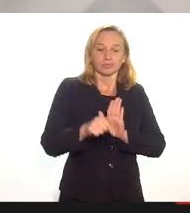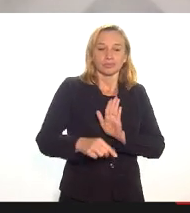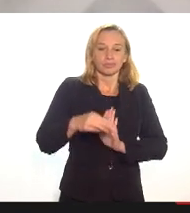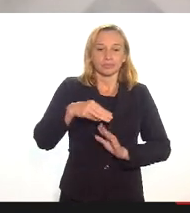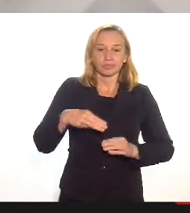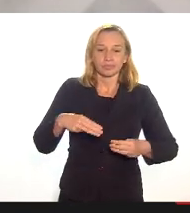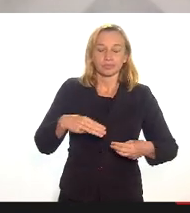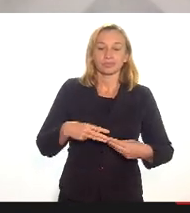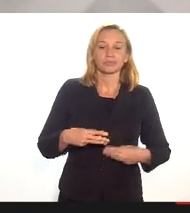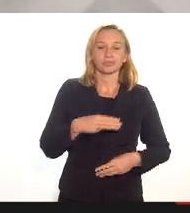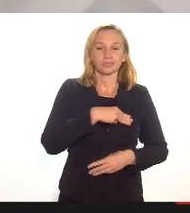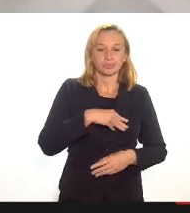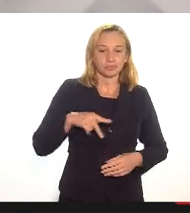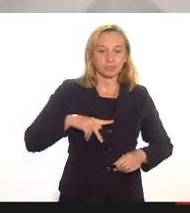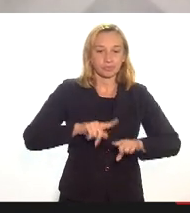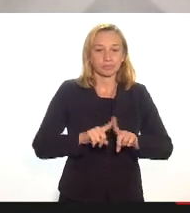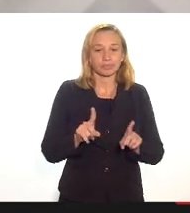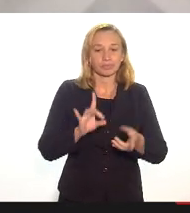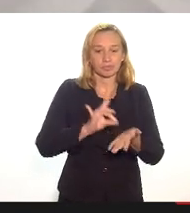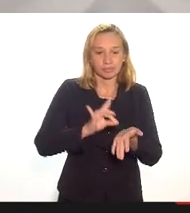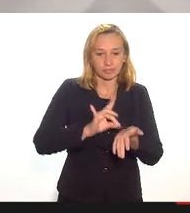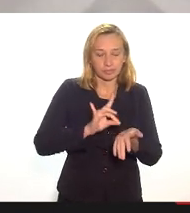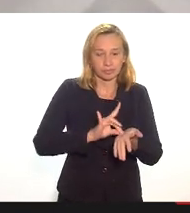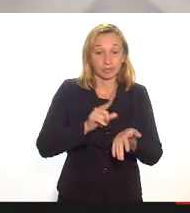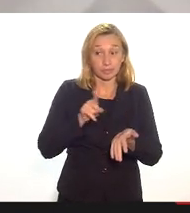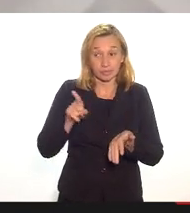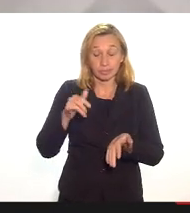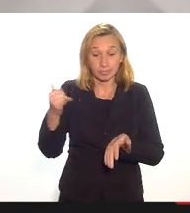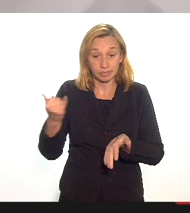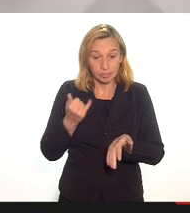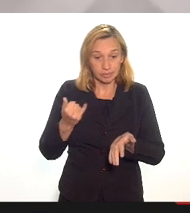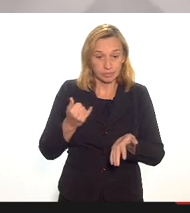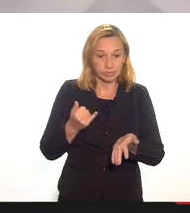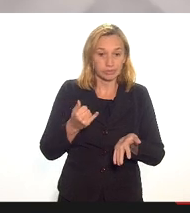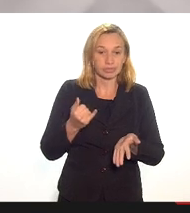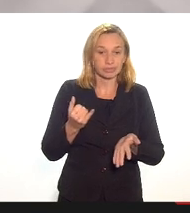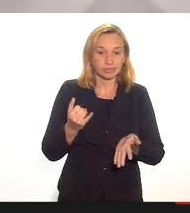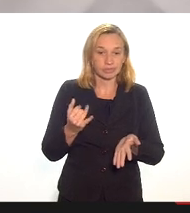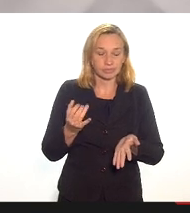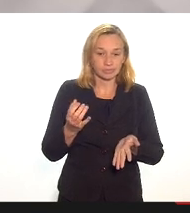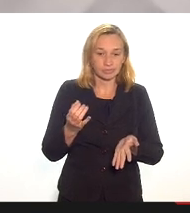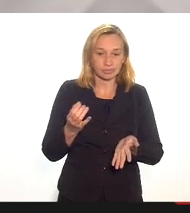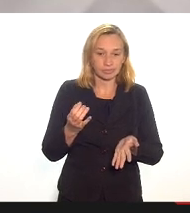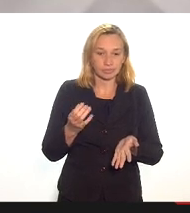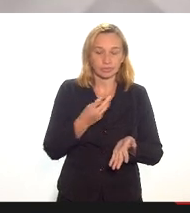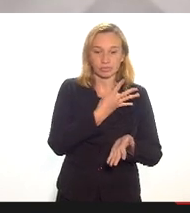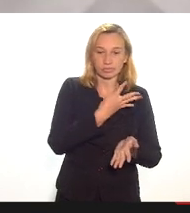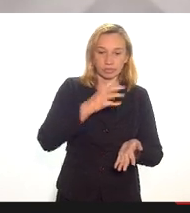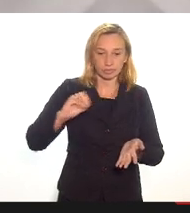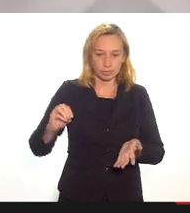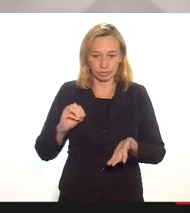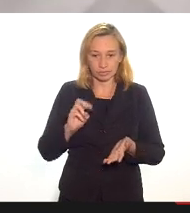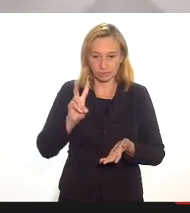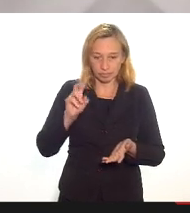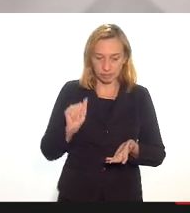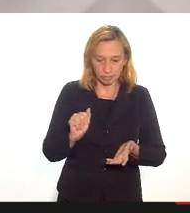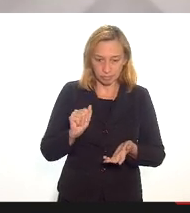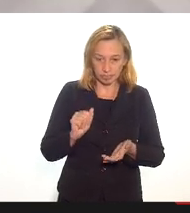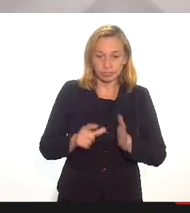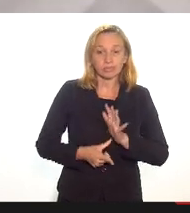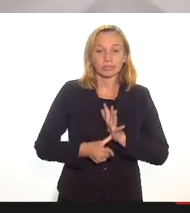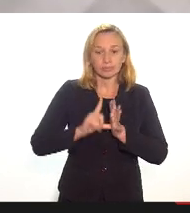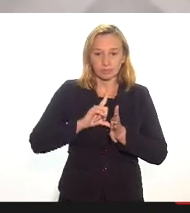Ministério, na verdade, ele disse que haviam de imediato 400 vagas. E nós, antes